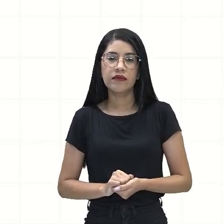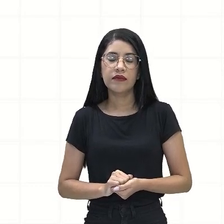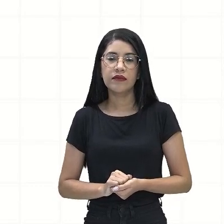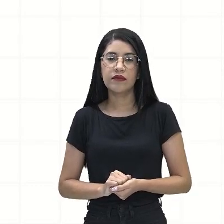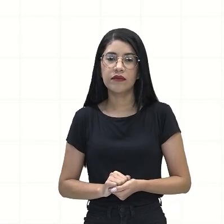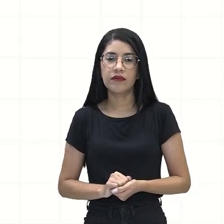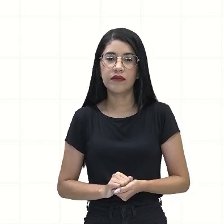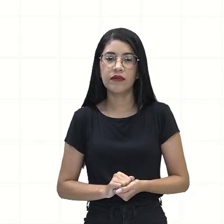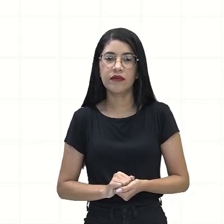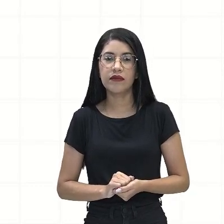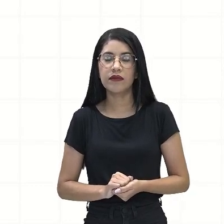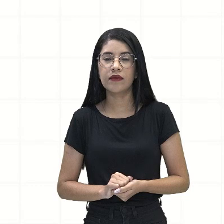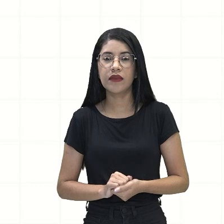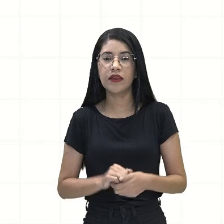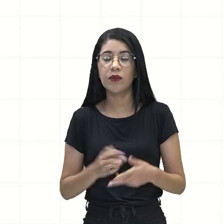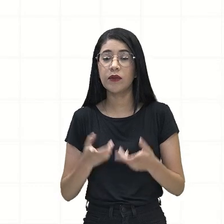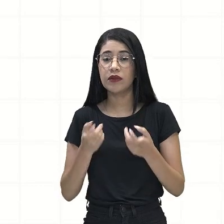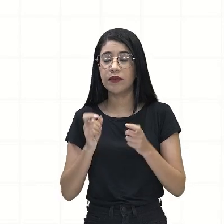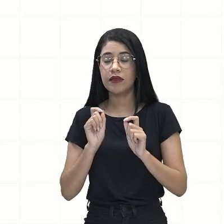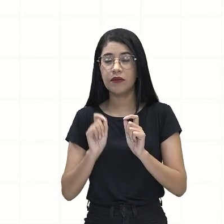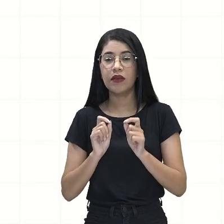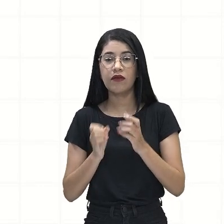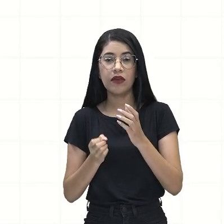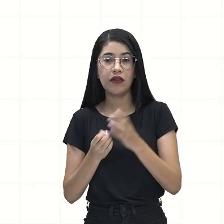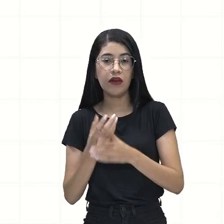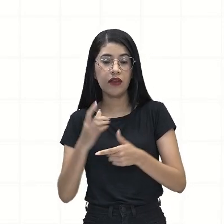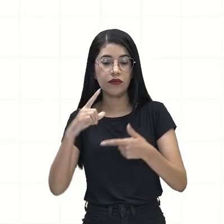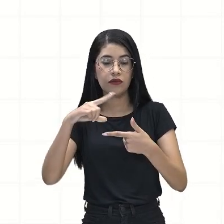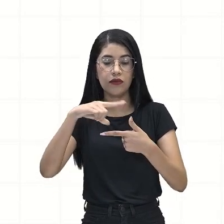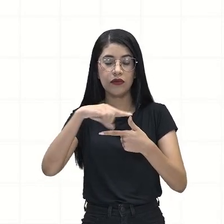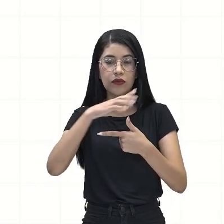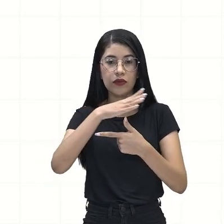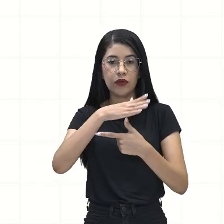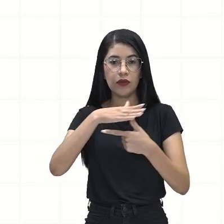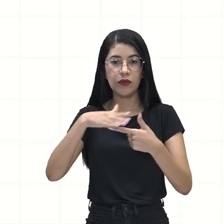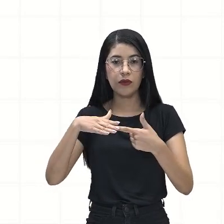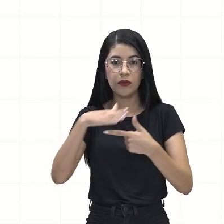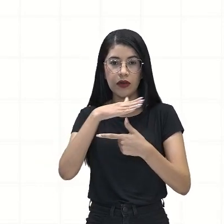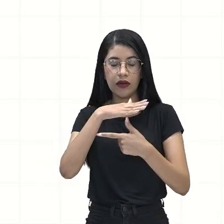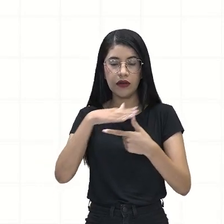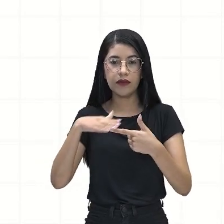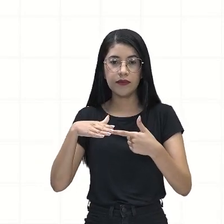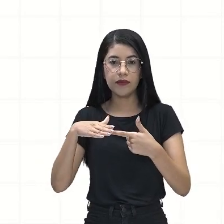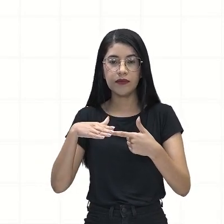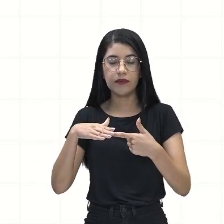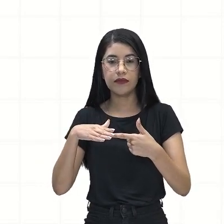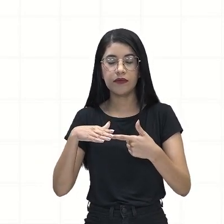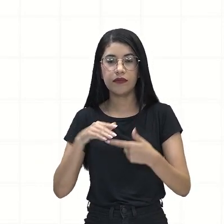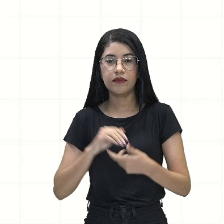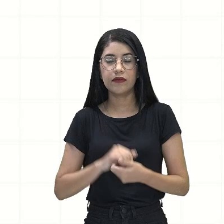desse desenho, desse triângulo que foi formado. Olha só, foi formado esse triângulo aqui, ó.